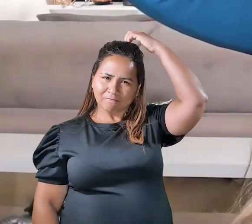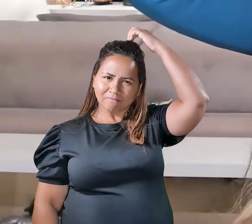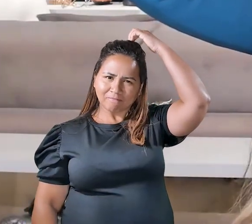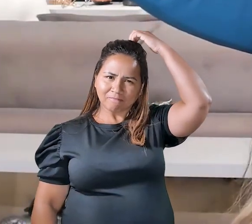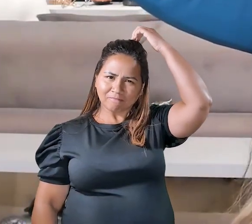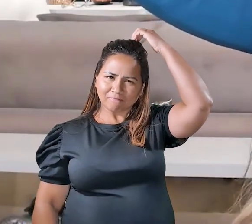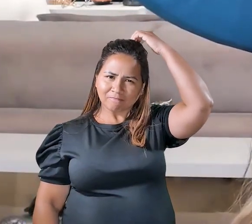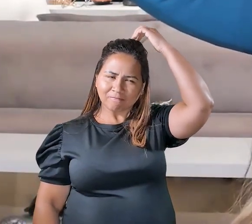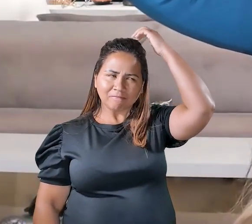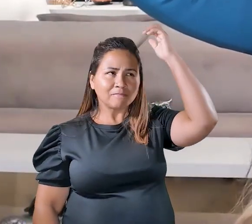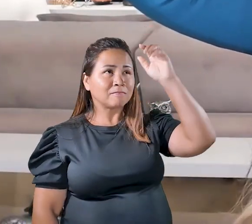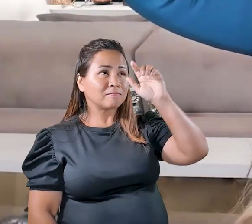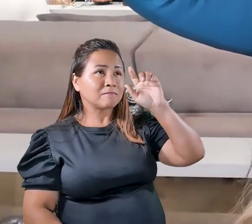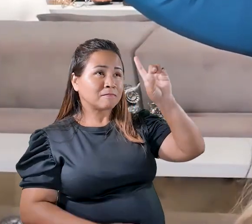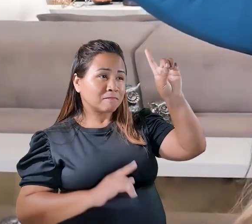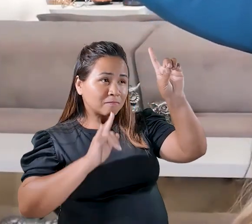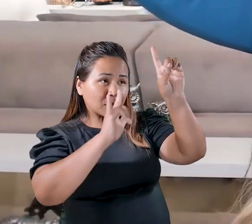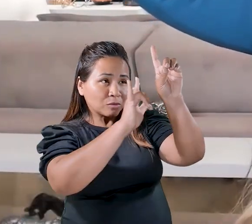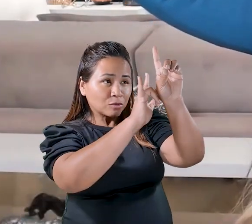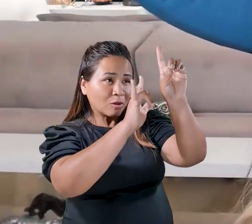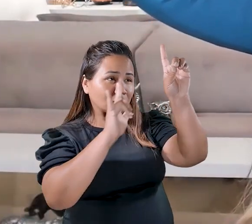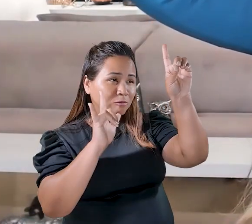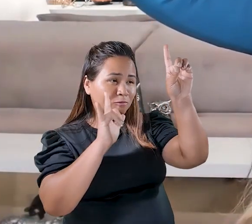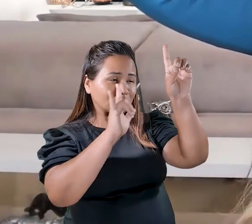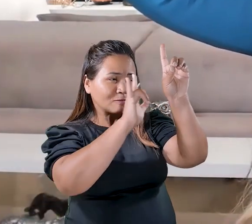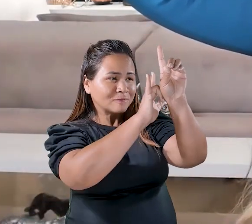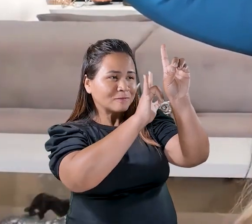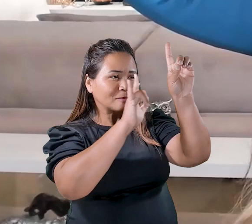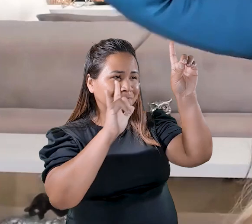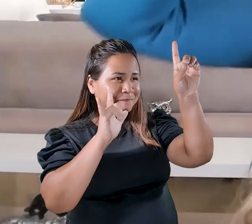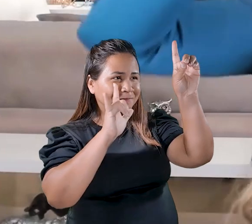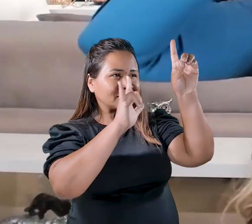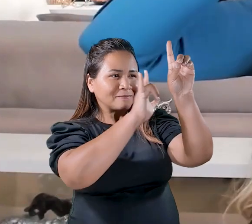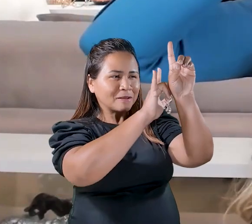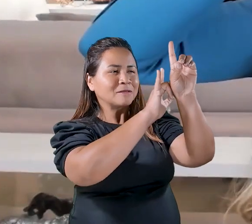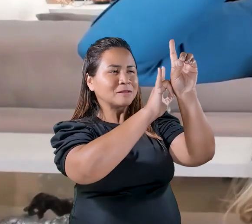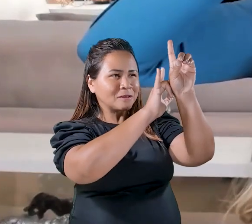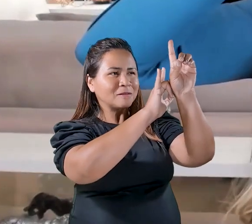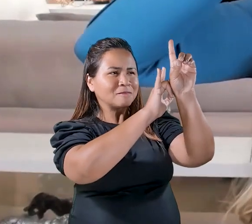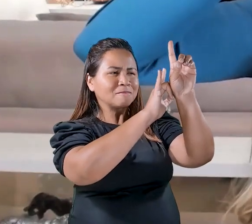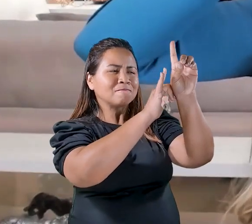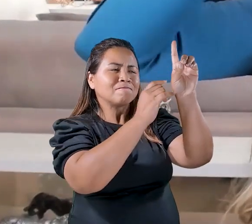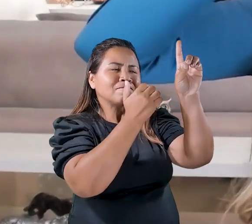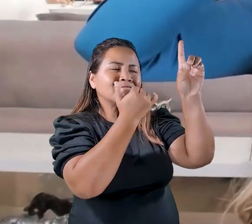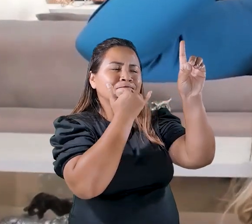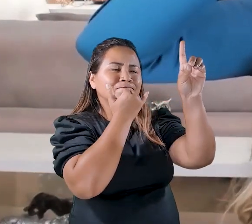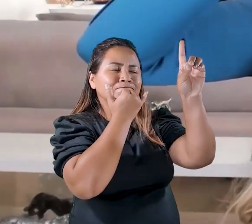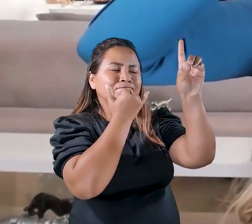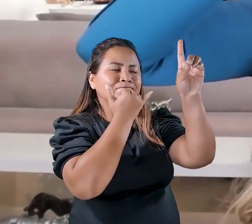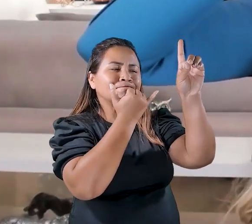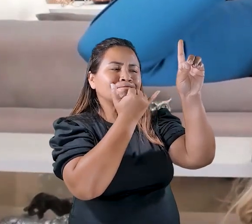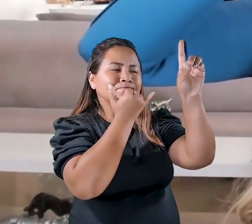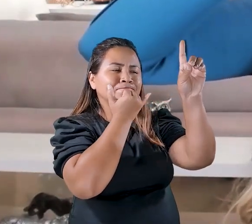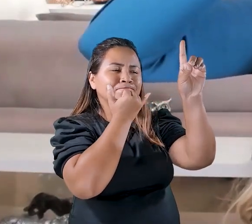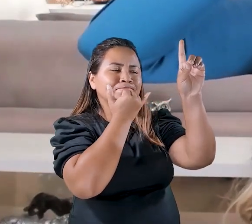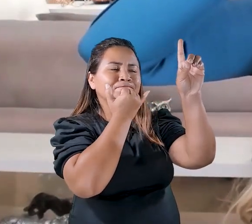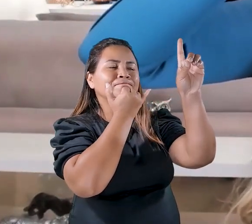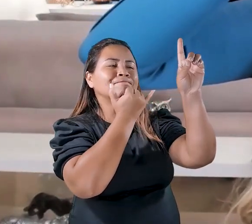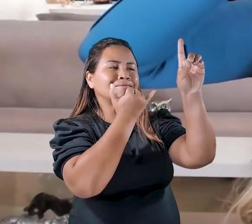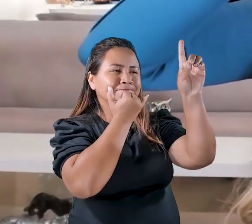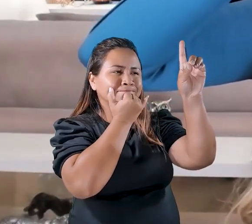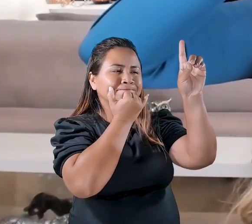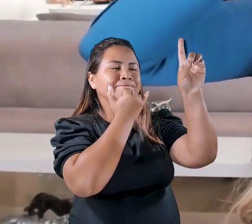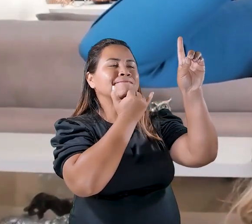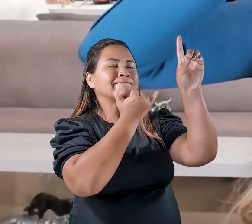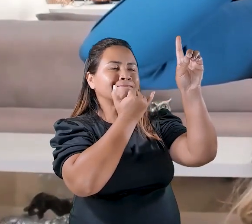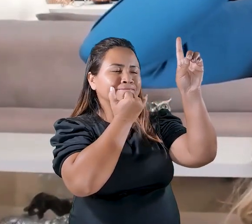Eu te amo. Eu te amo. Eu te amo. Sinto muito. Sinto muito.